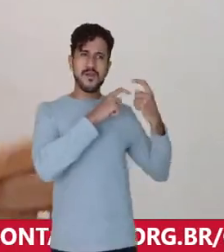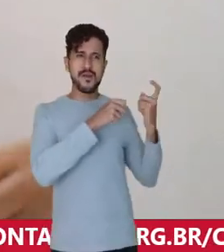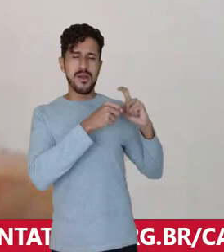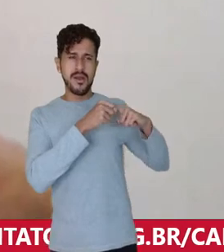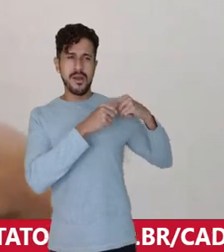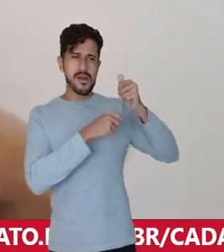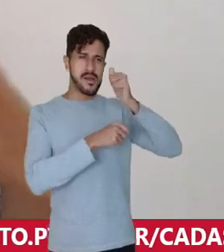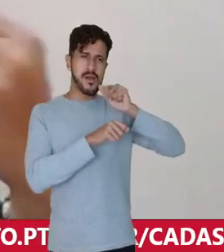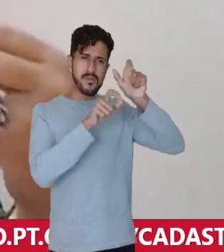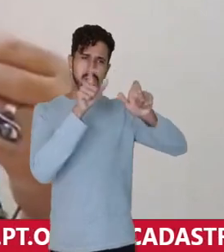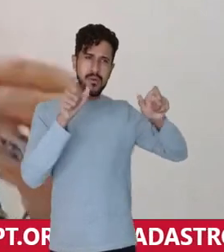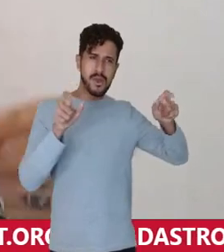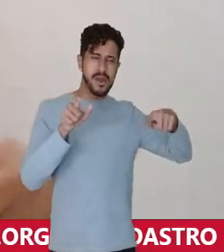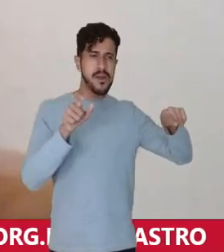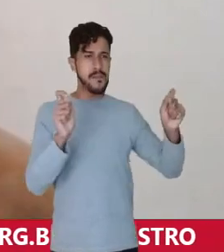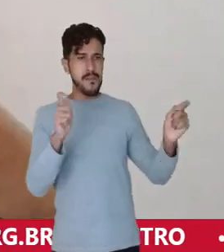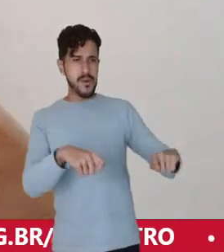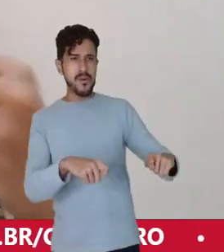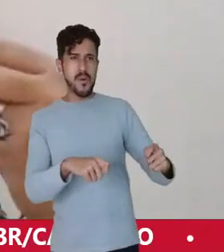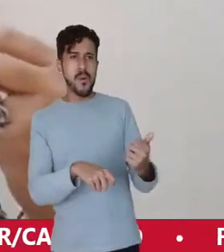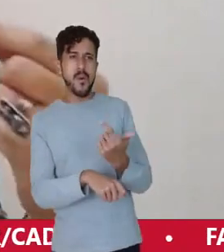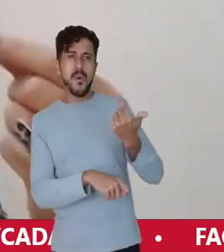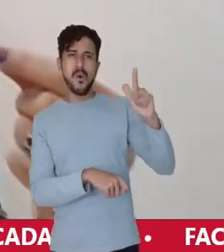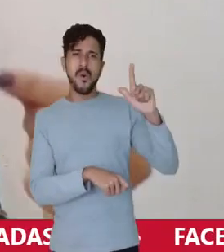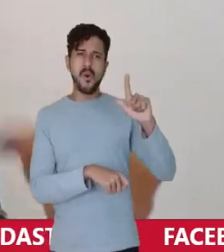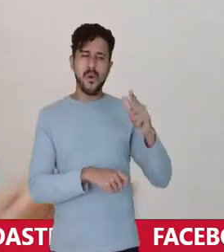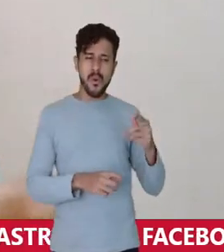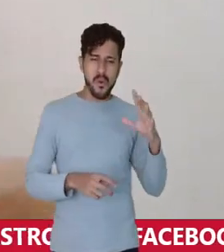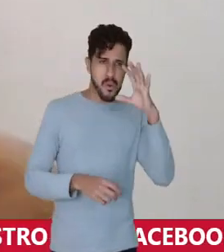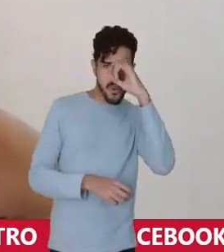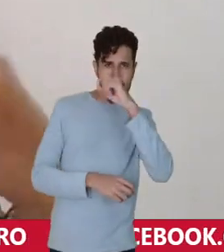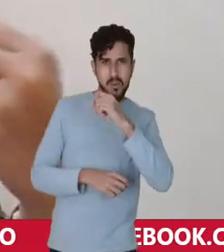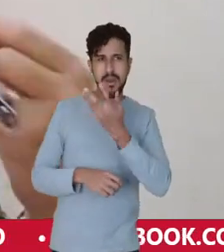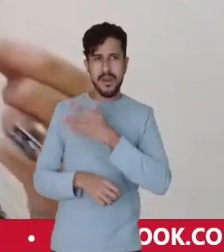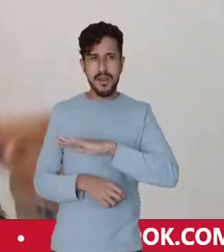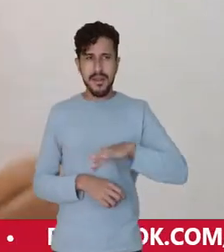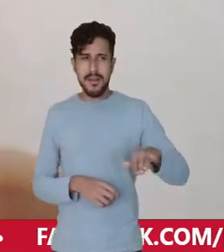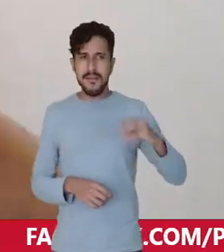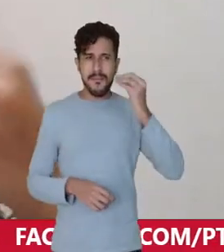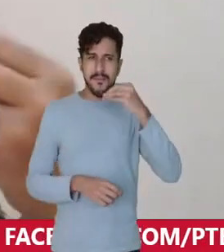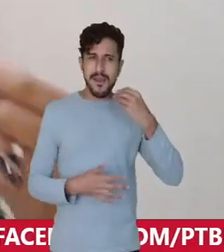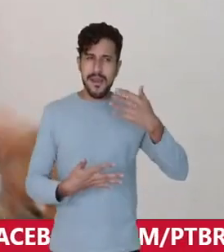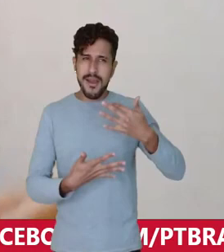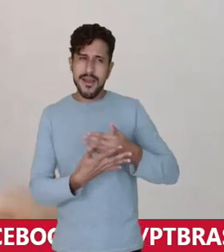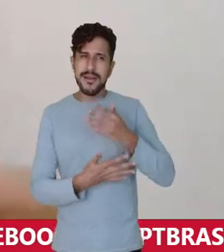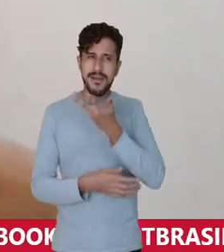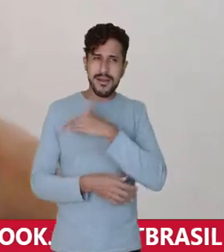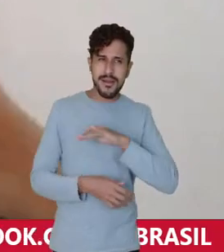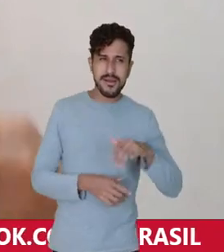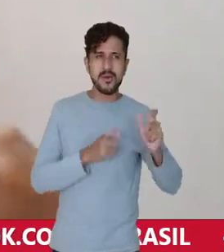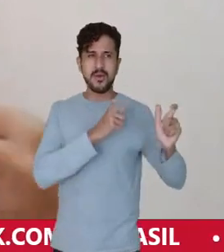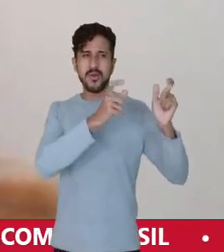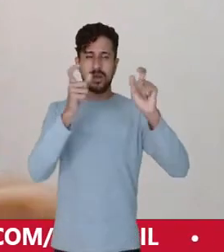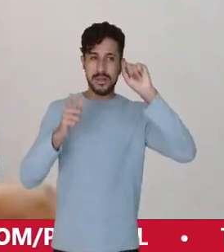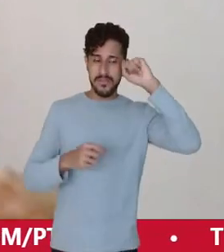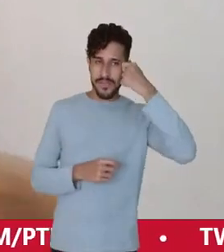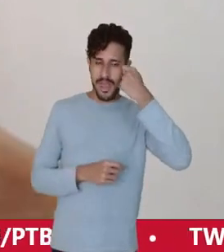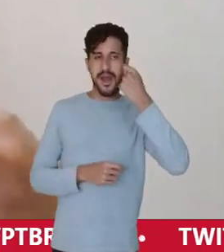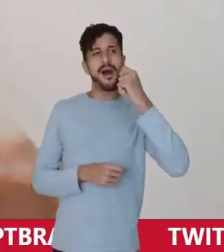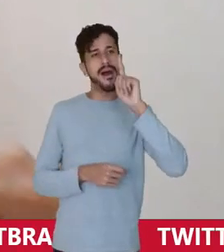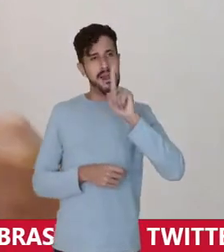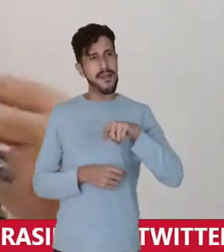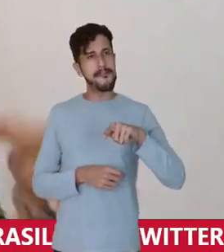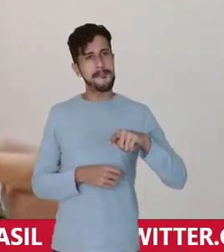dessas mulheres, que permite uma outra cosmopercepção de infância, experiência com crianças em territórios negros, tem sido